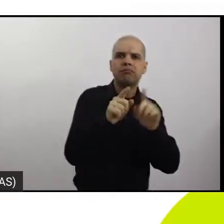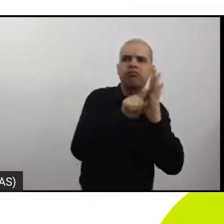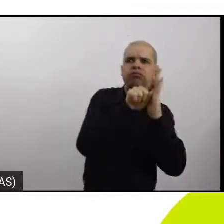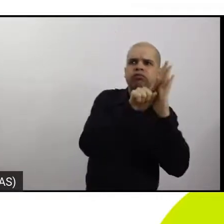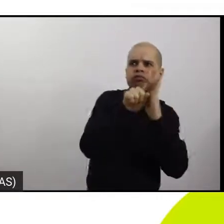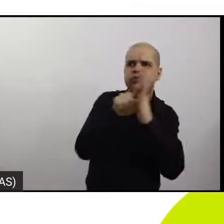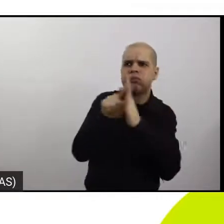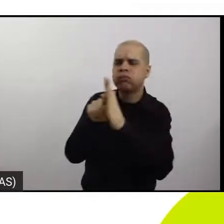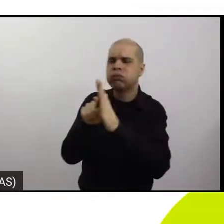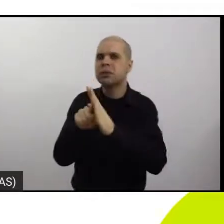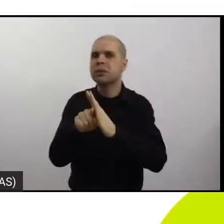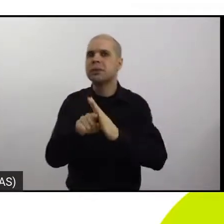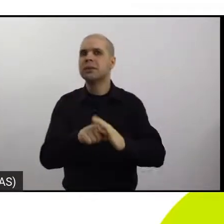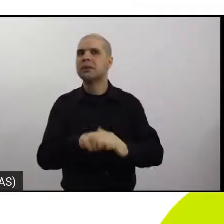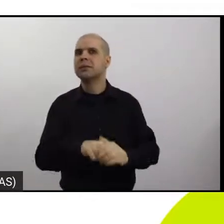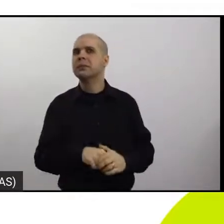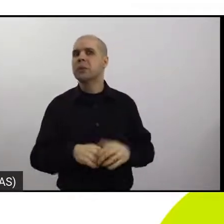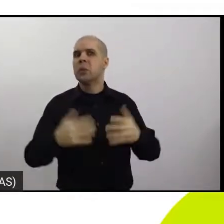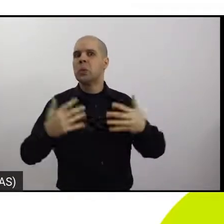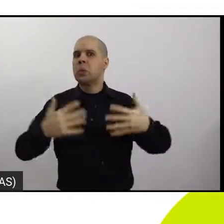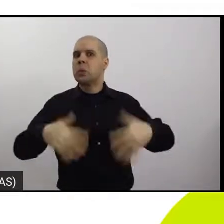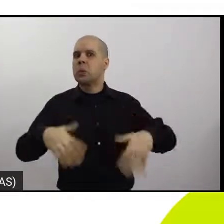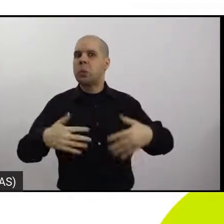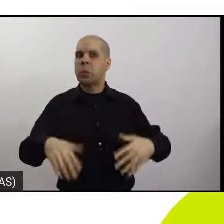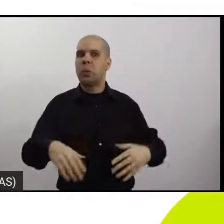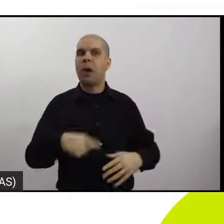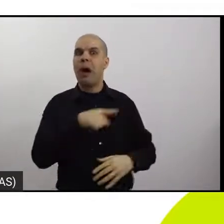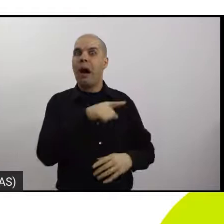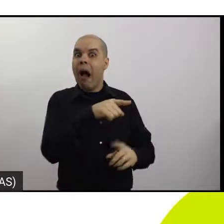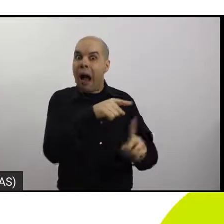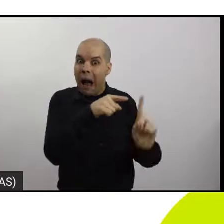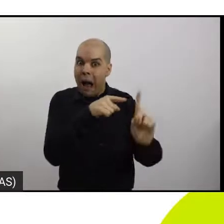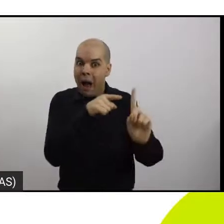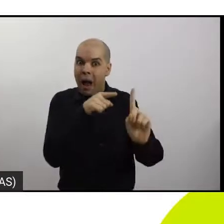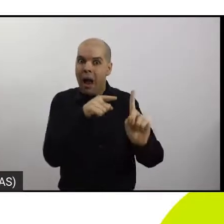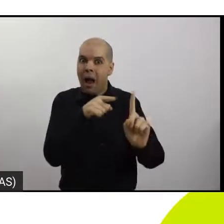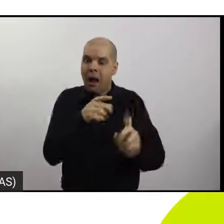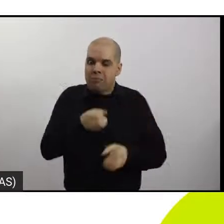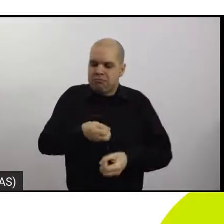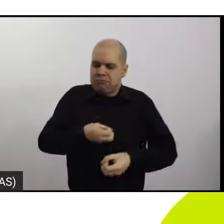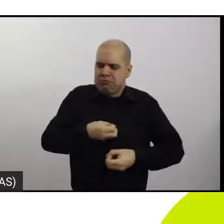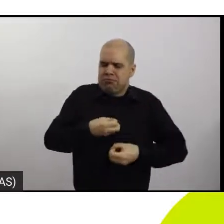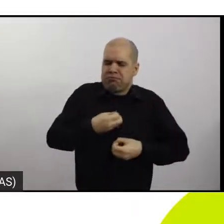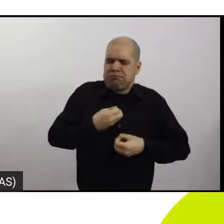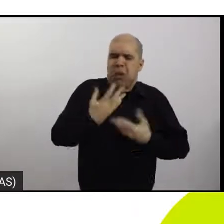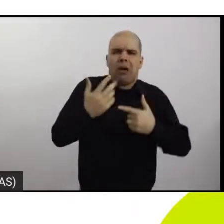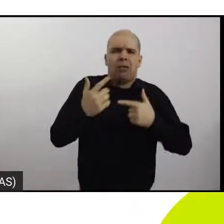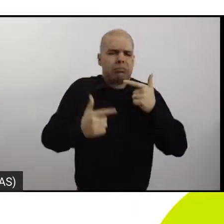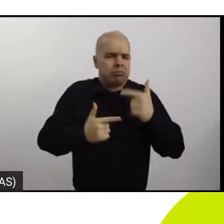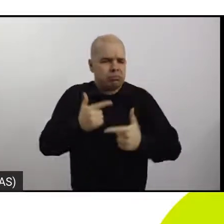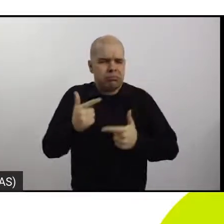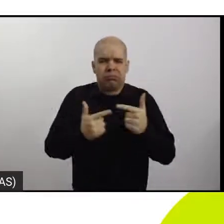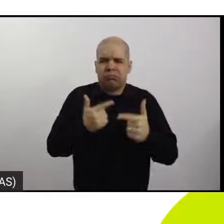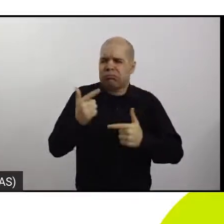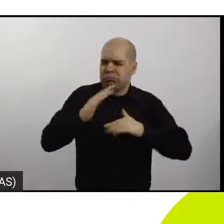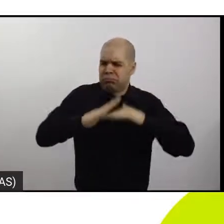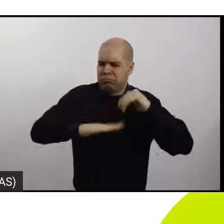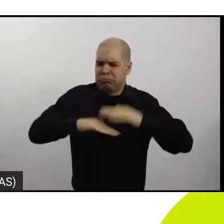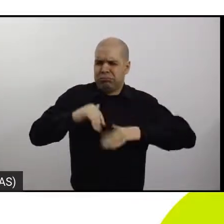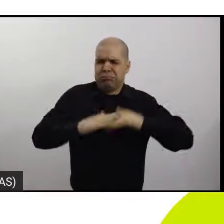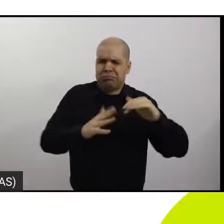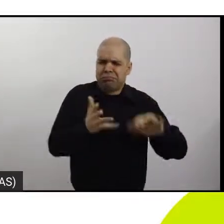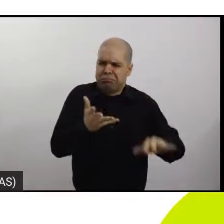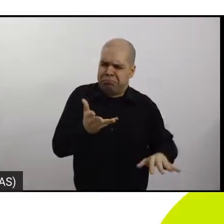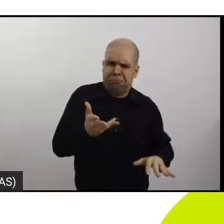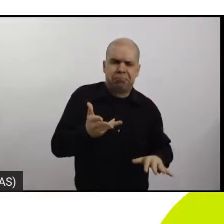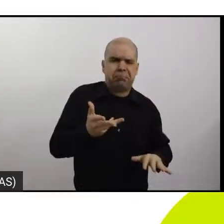Eu falei que essa palavra, videoartista nata, depois que eu escutei um áudio incrível dela no acervo,